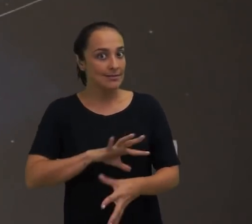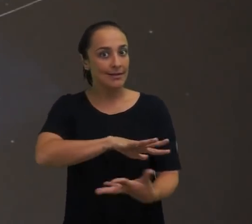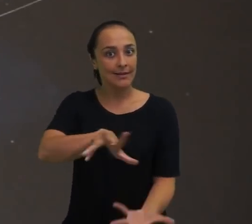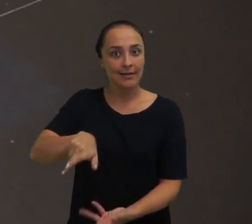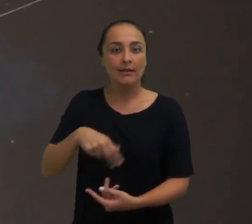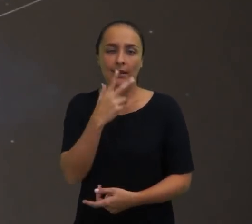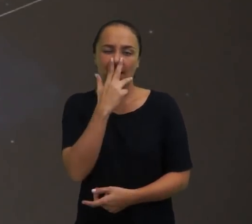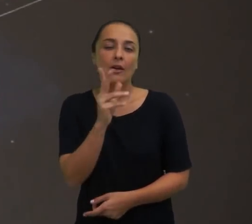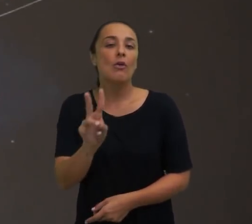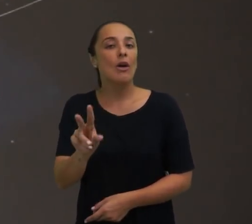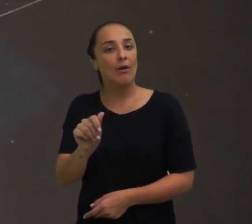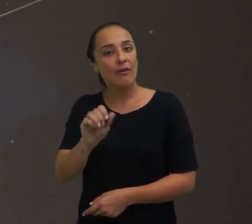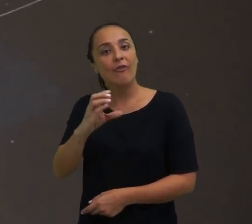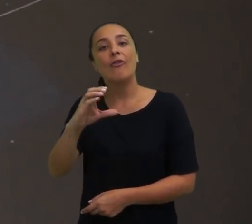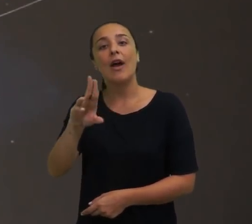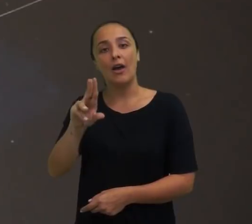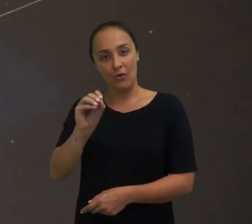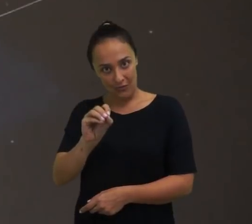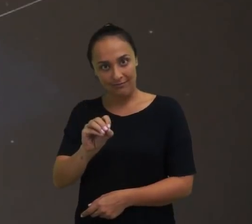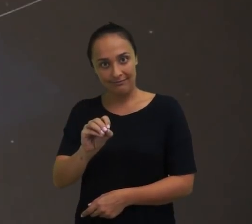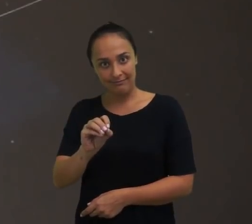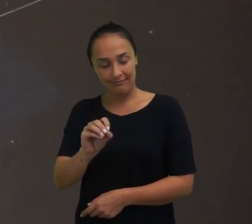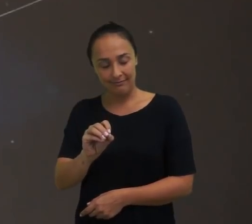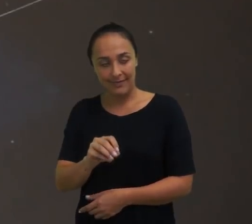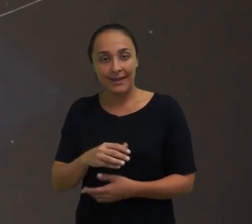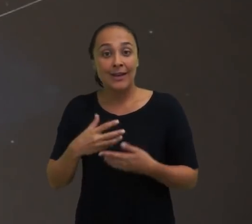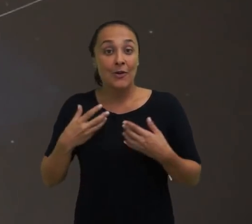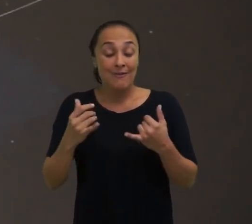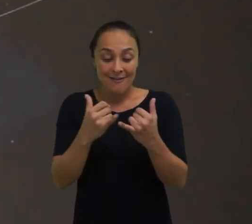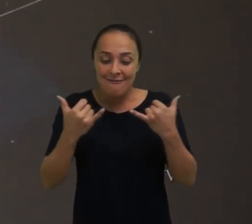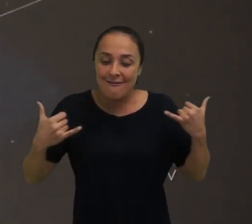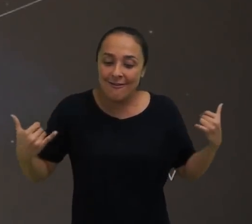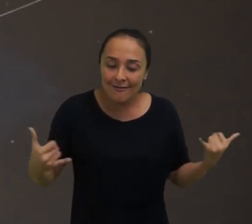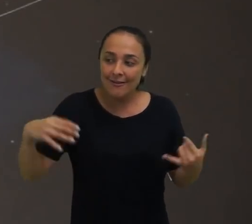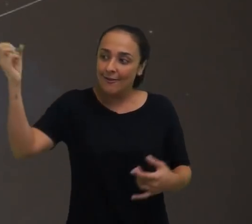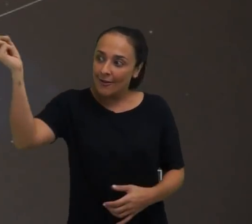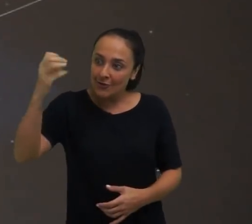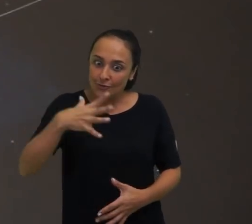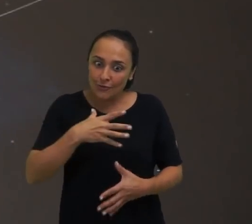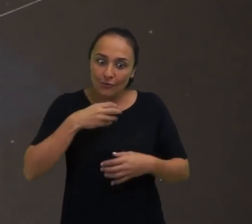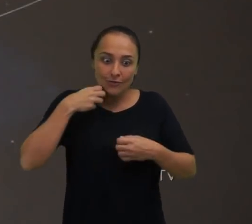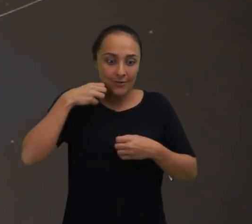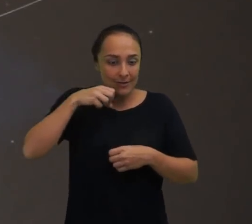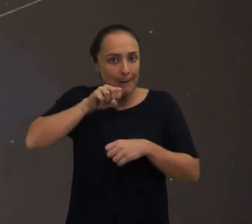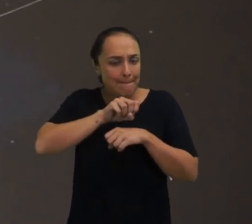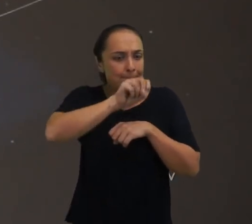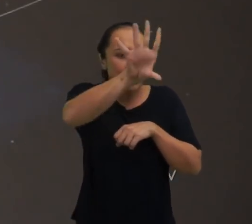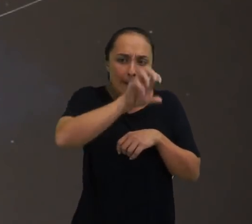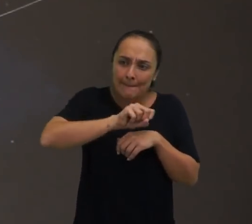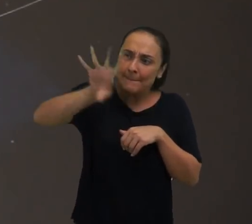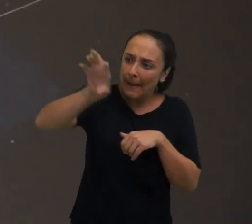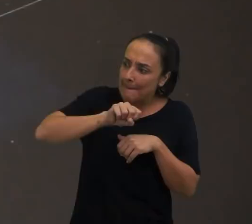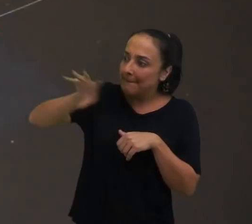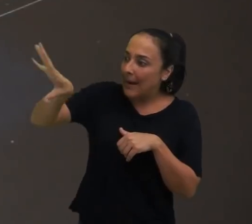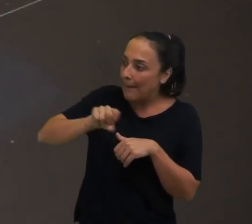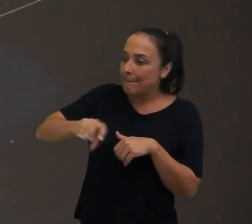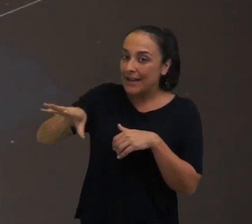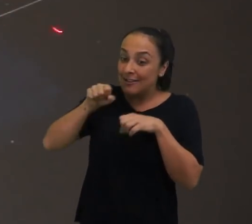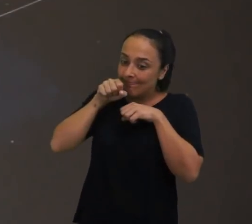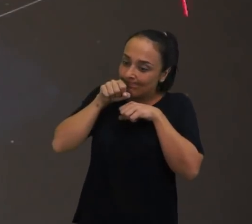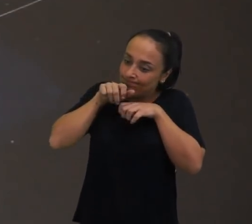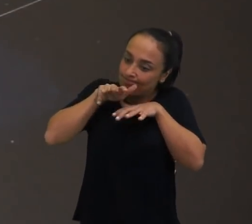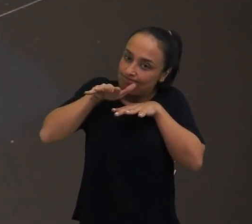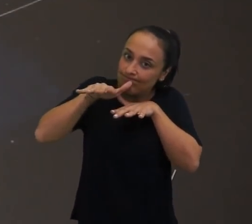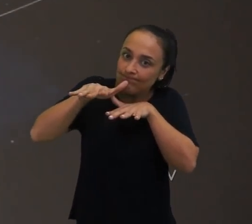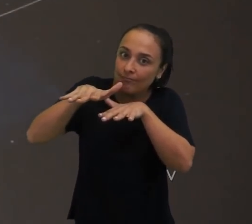Quantificar isso. Tá? Esse empurrão ele dá origem a um vento, tá? Porque o material que está aqui vai ser empurrado para fora em todas